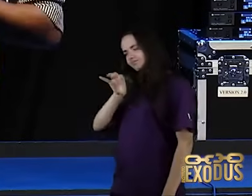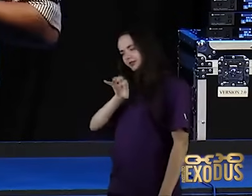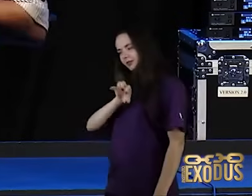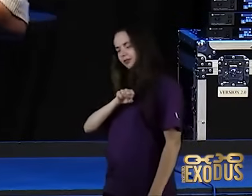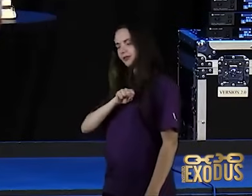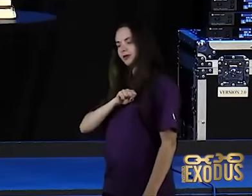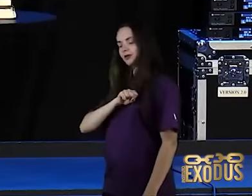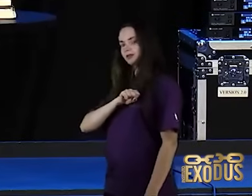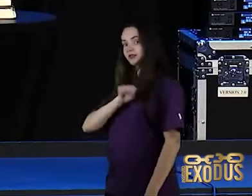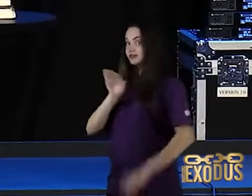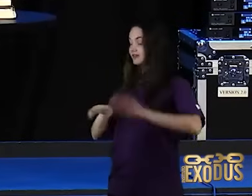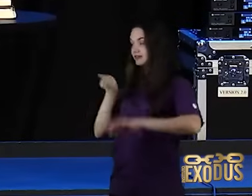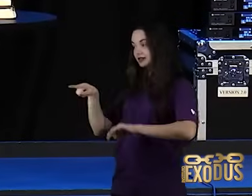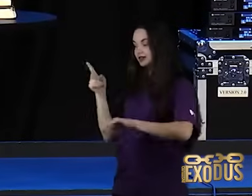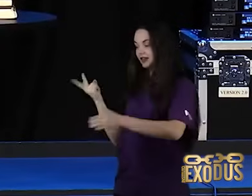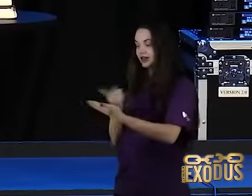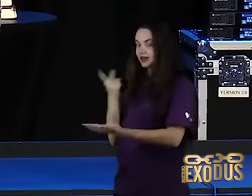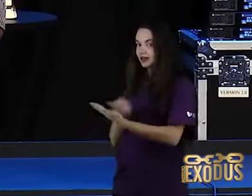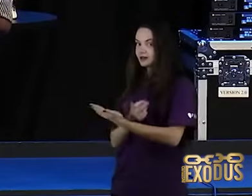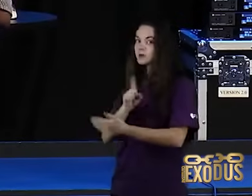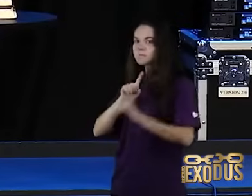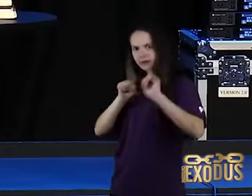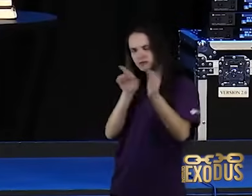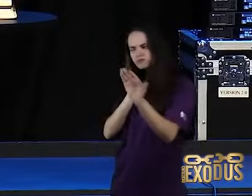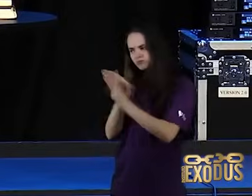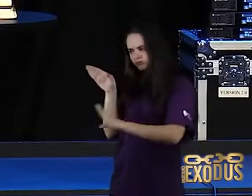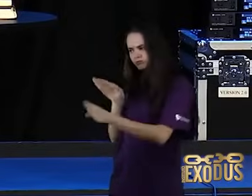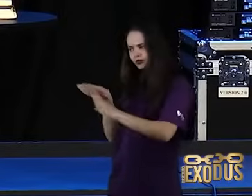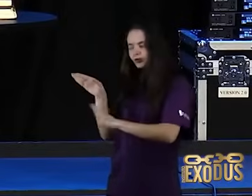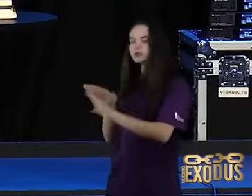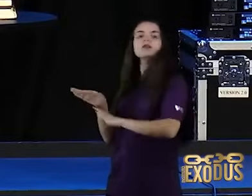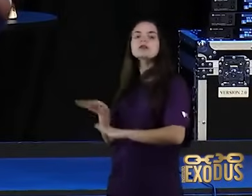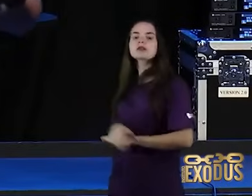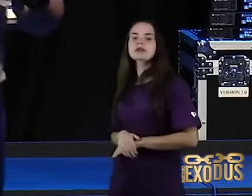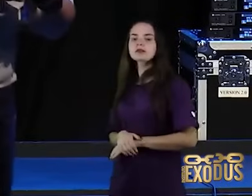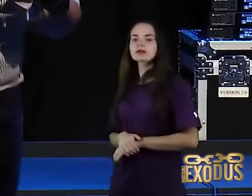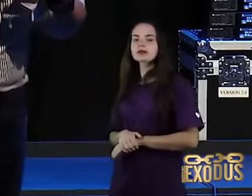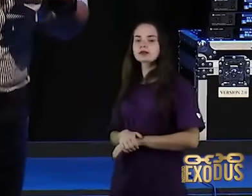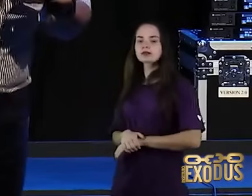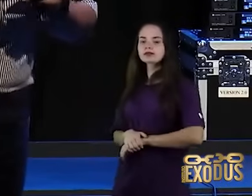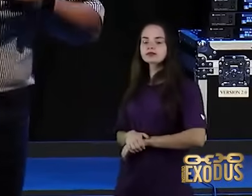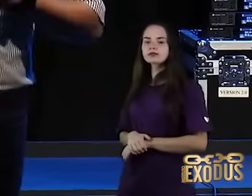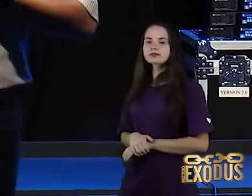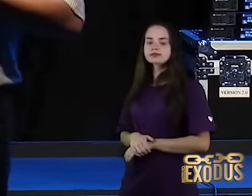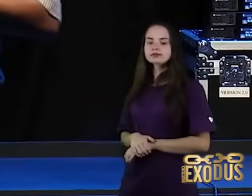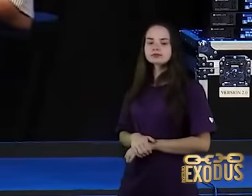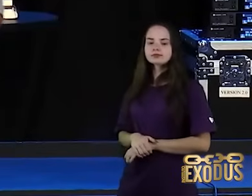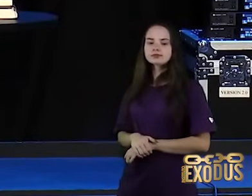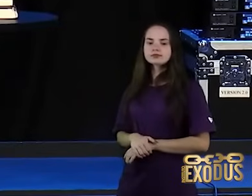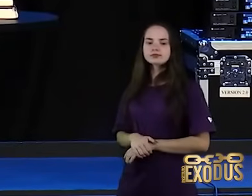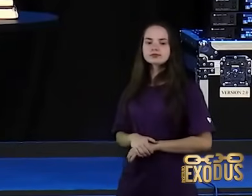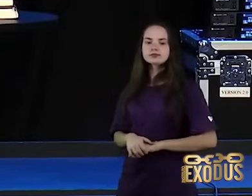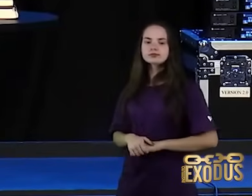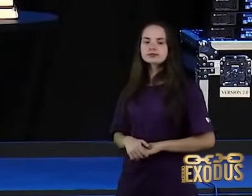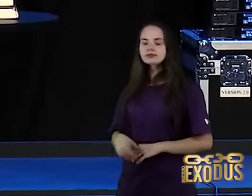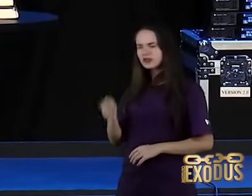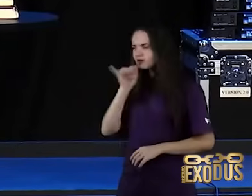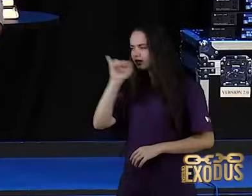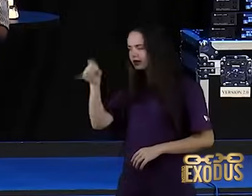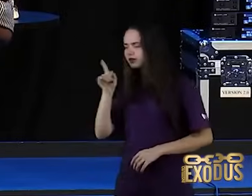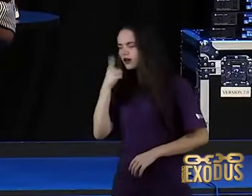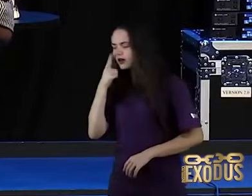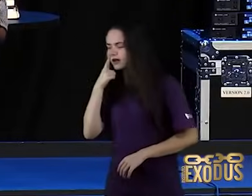você esteja errando mas ele não deixa você errado ele fala podemos conversar sobre isso aqui eu posso falar para você aqui